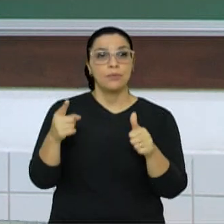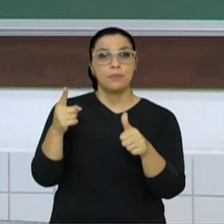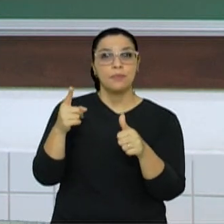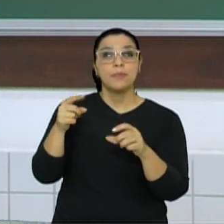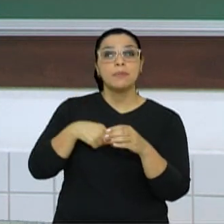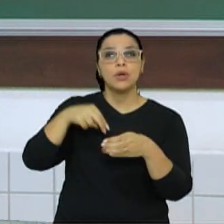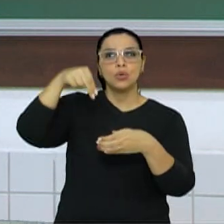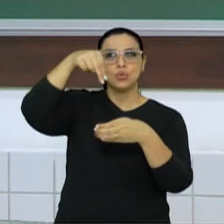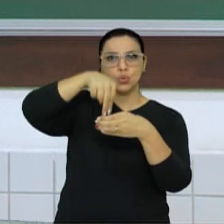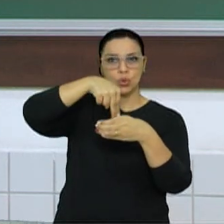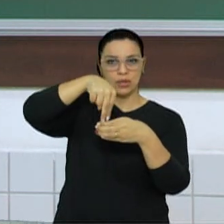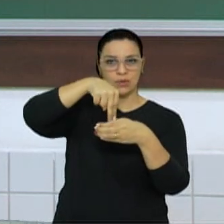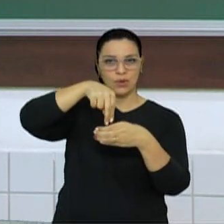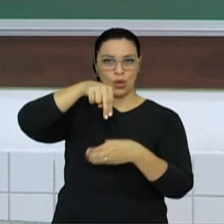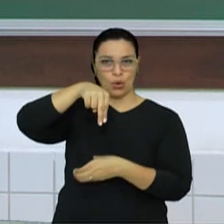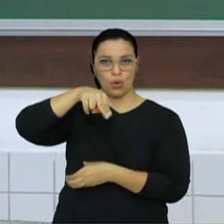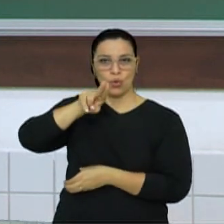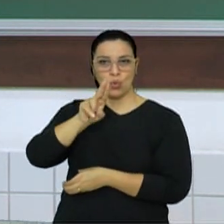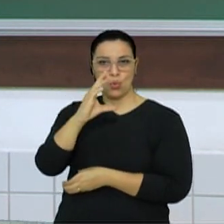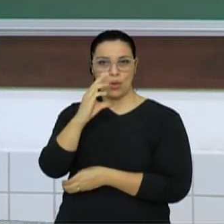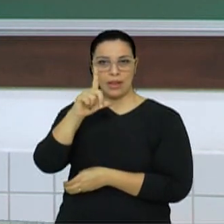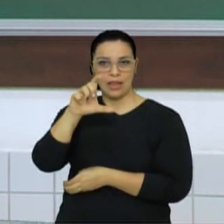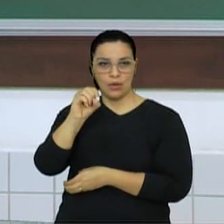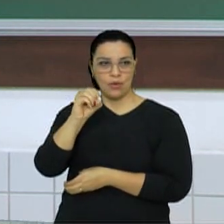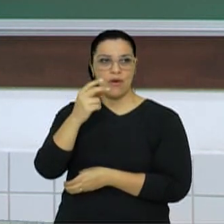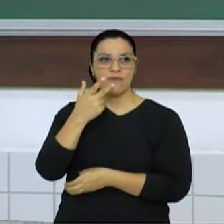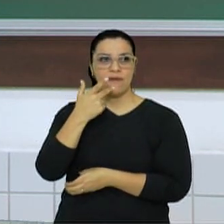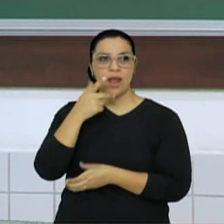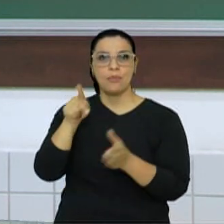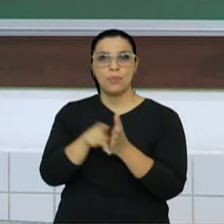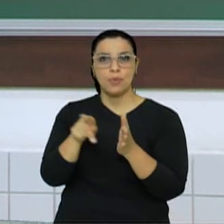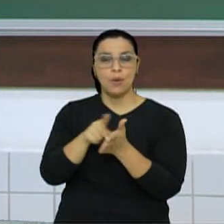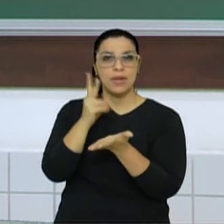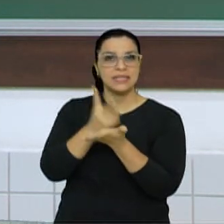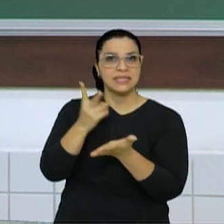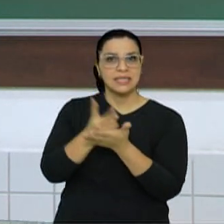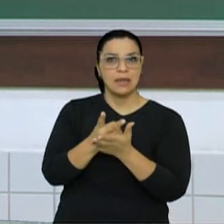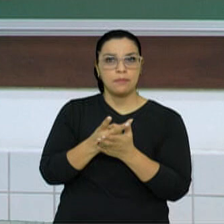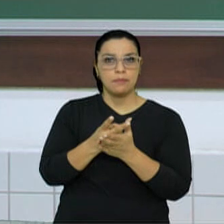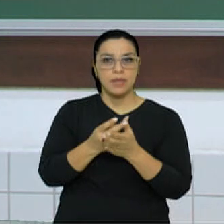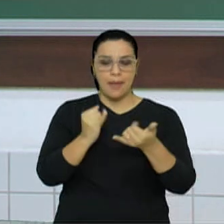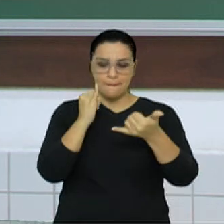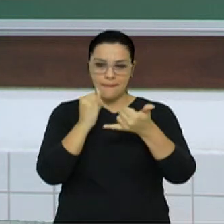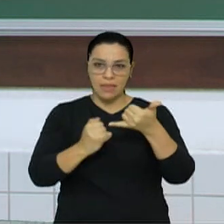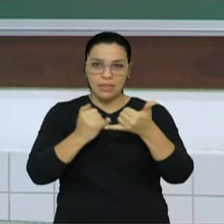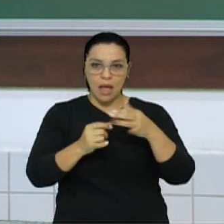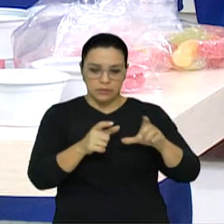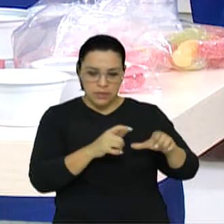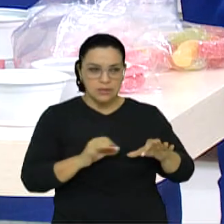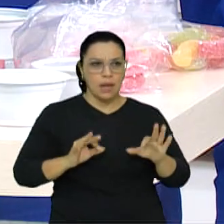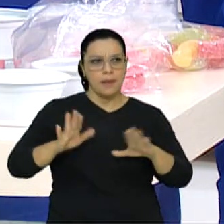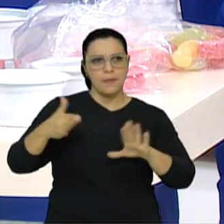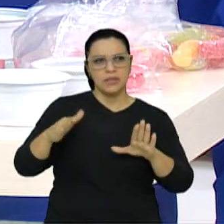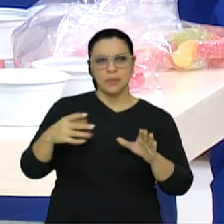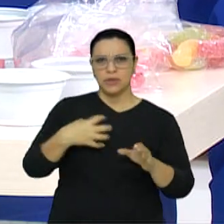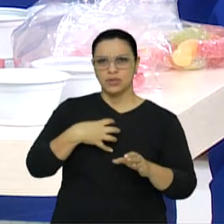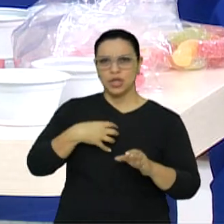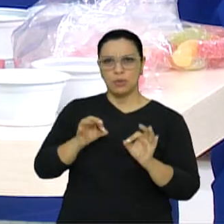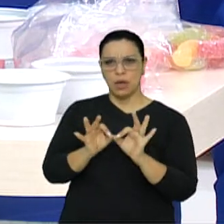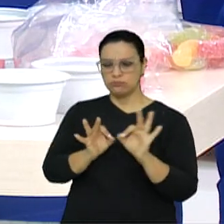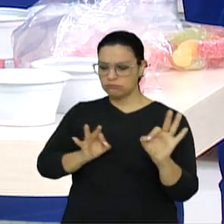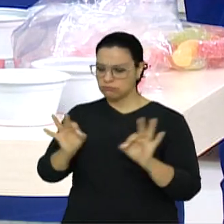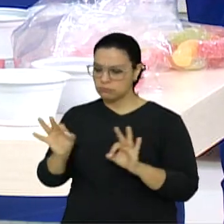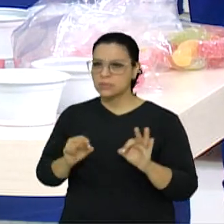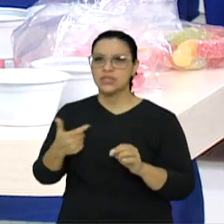o núcleo celular. É um mito a gente dizer, gente, que o núcleo é sempre no meio da célula. Ele é mais ou menos, né, mas ele pode ser um